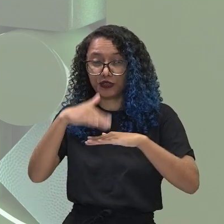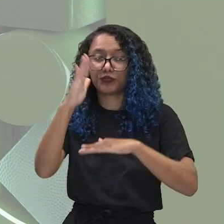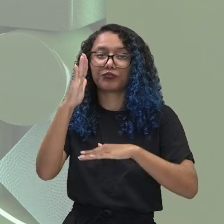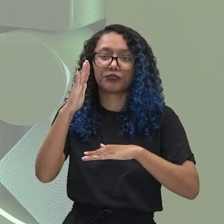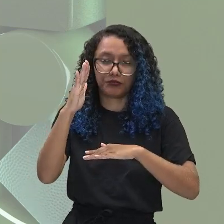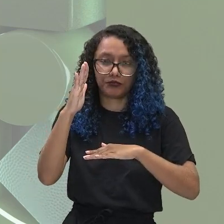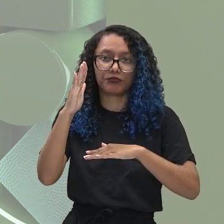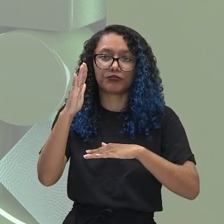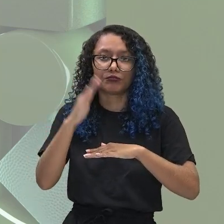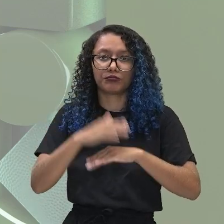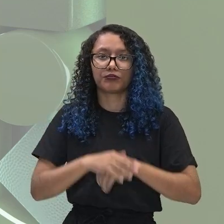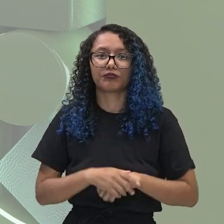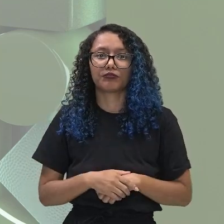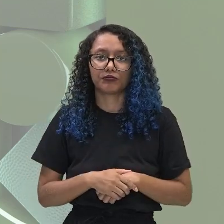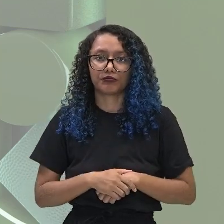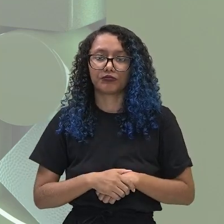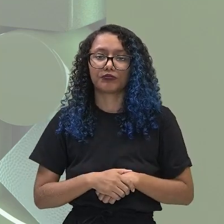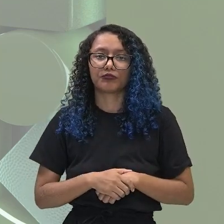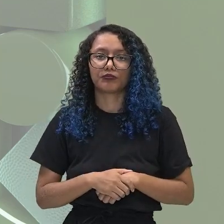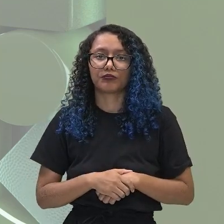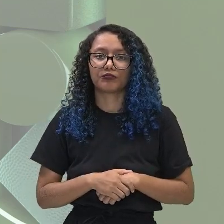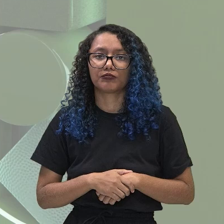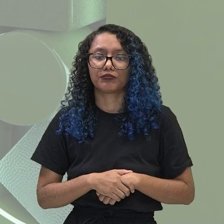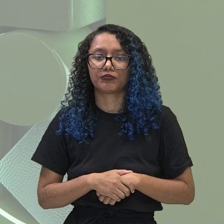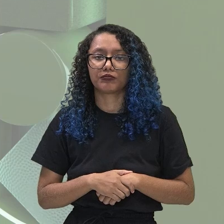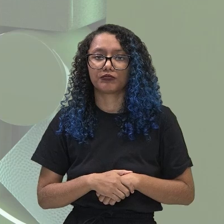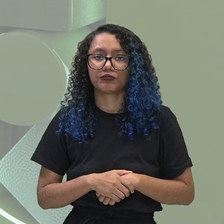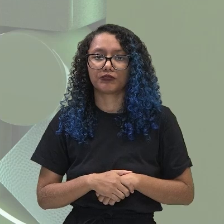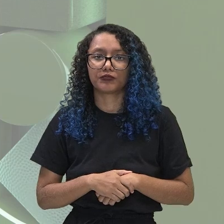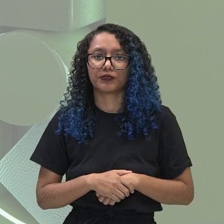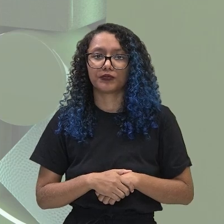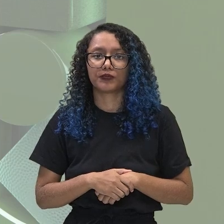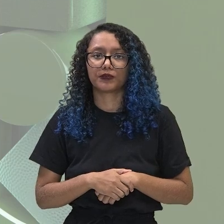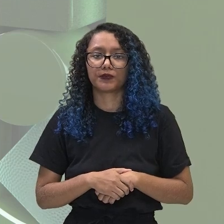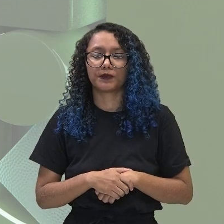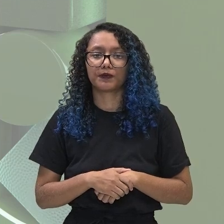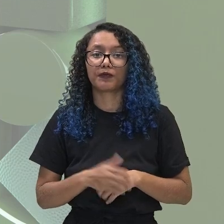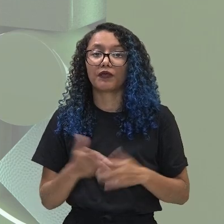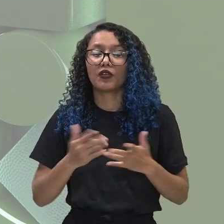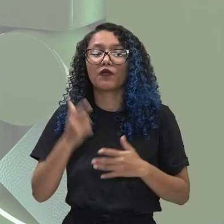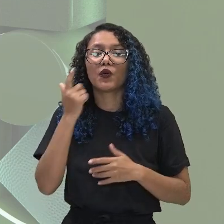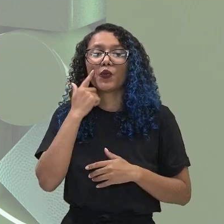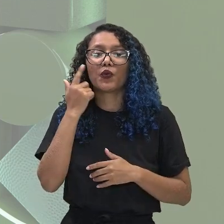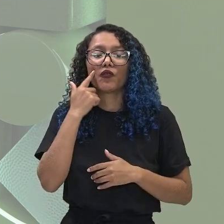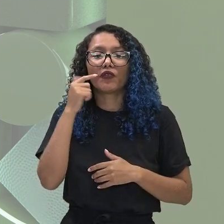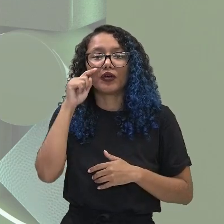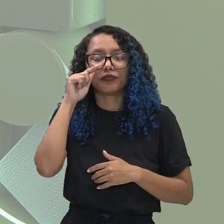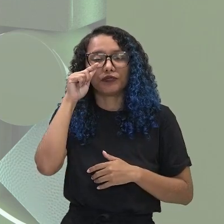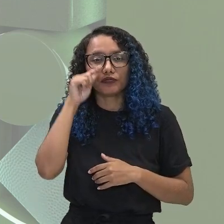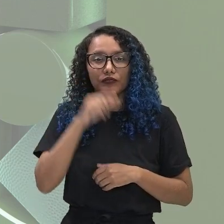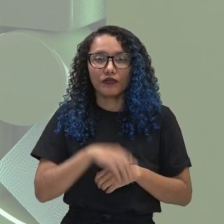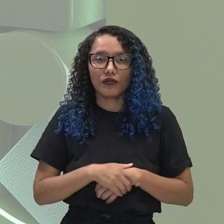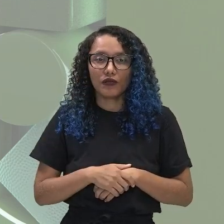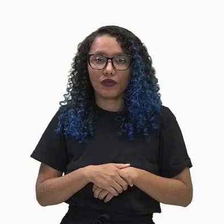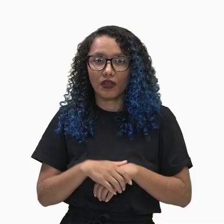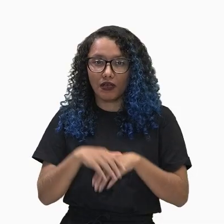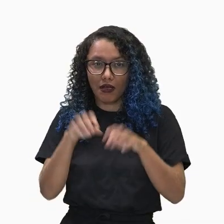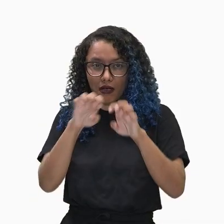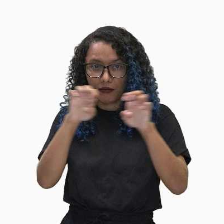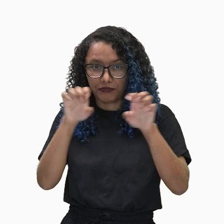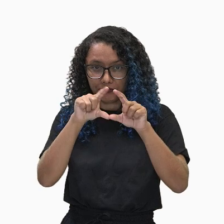né, acima de 7, certo? Então, vamos ver como a fórmula identificar uma